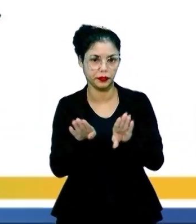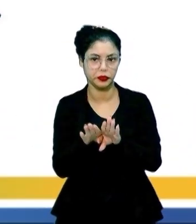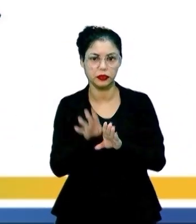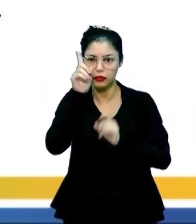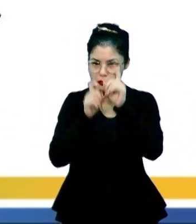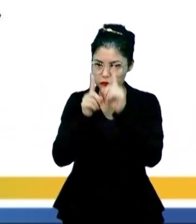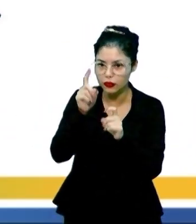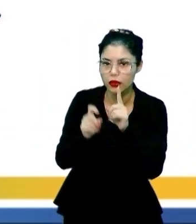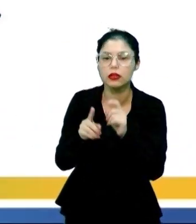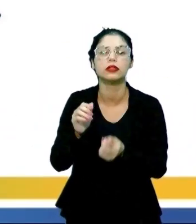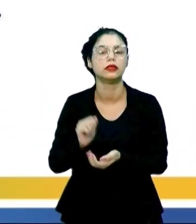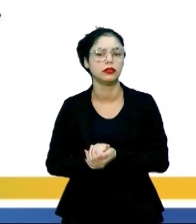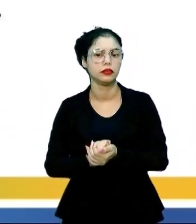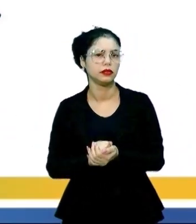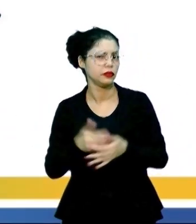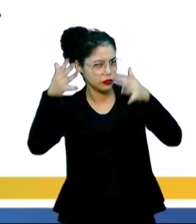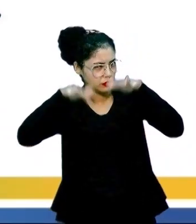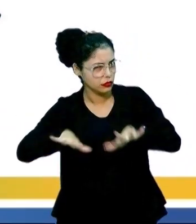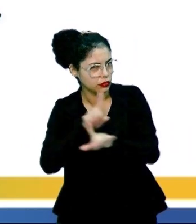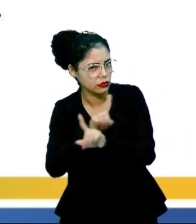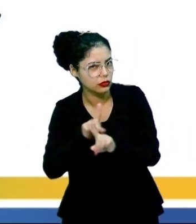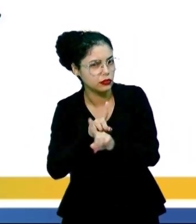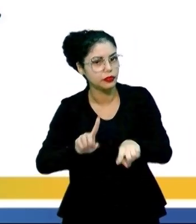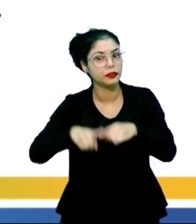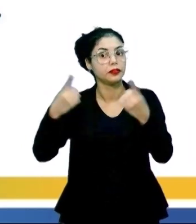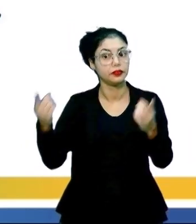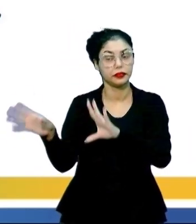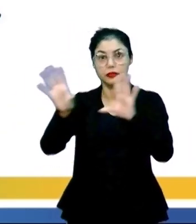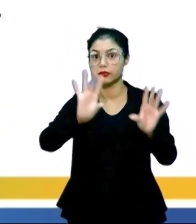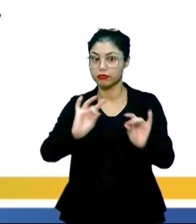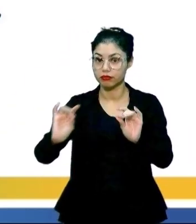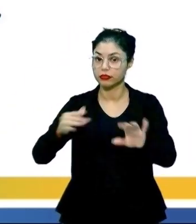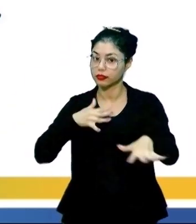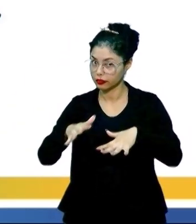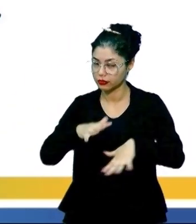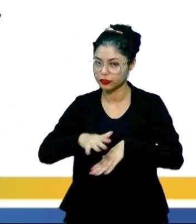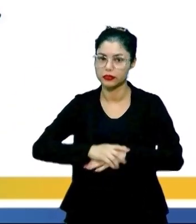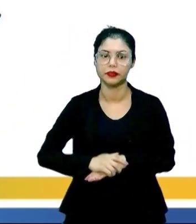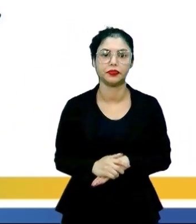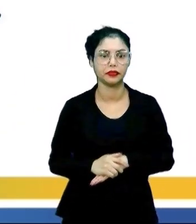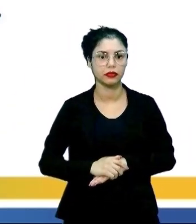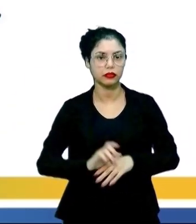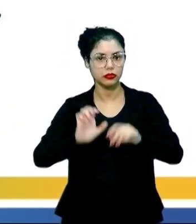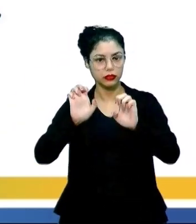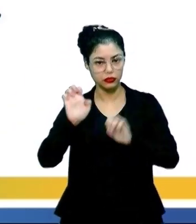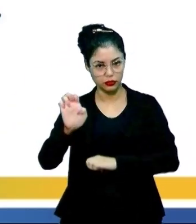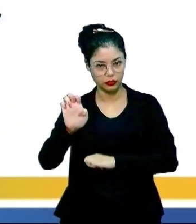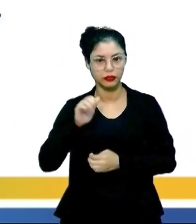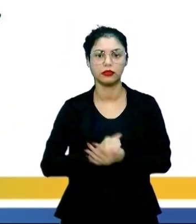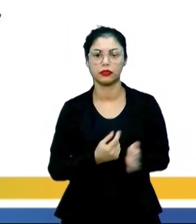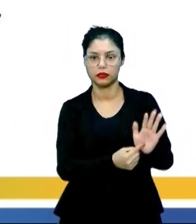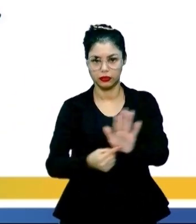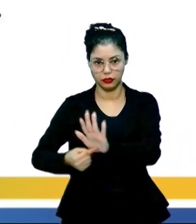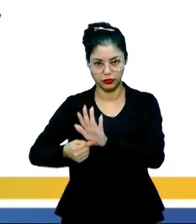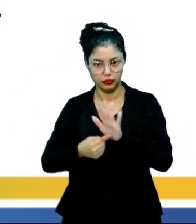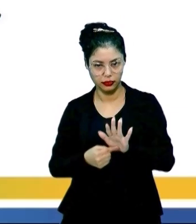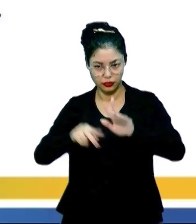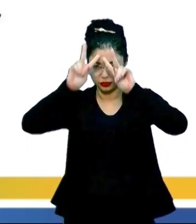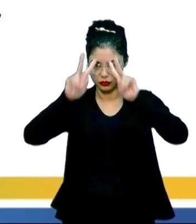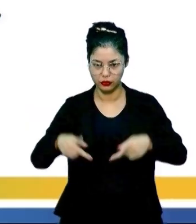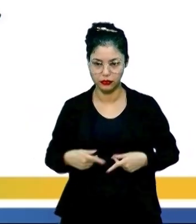possível. Ela não é tão natural assim, embora traga um certo movimento. E na letra E, ele diz que